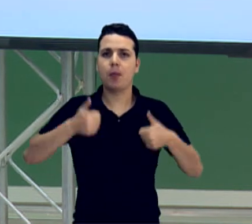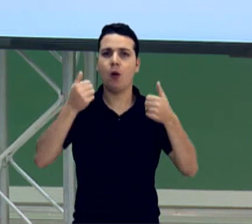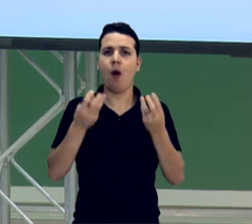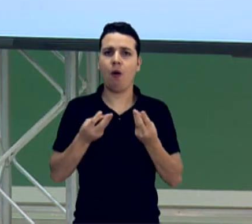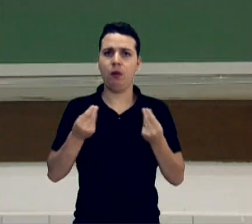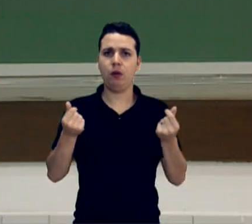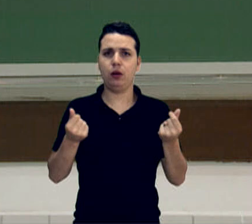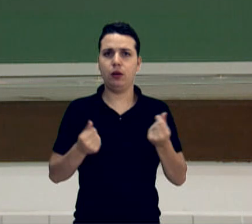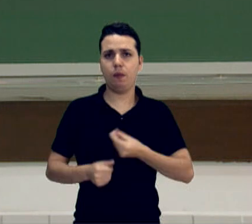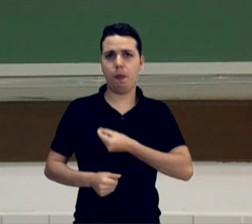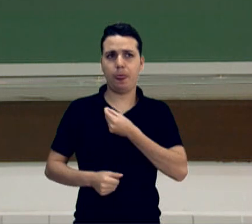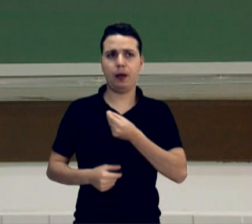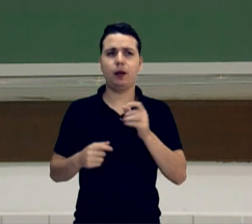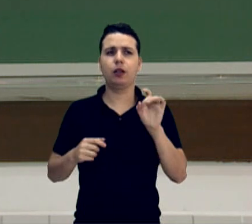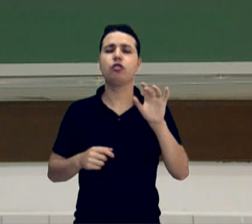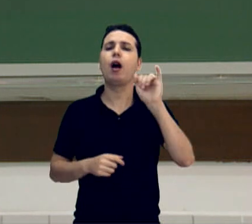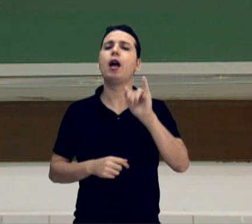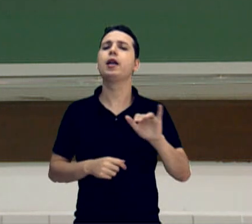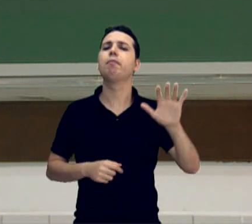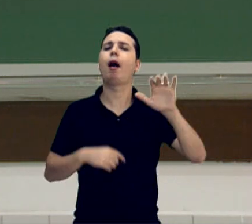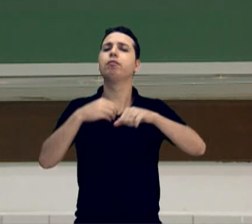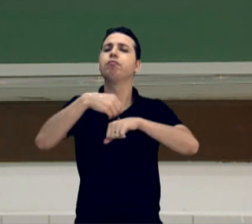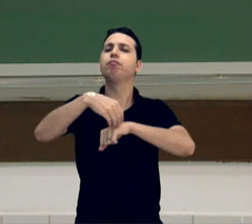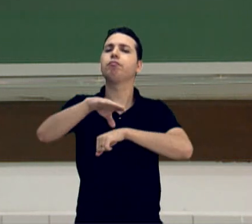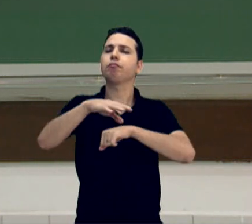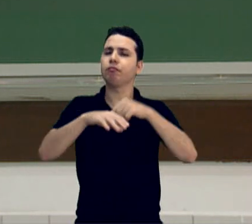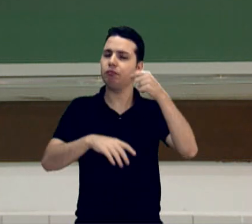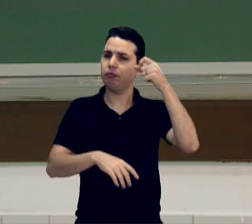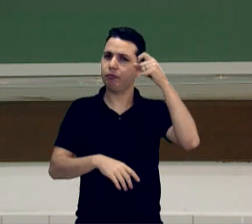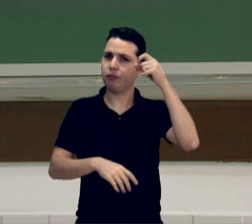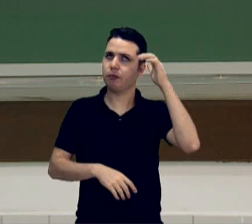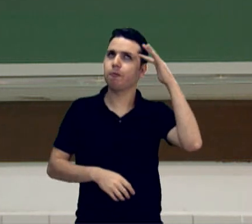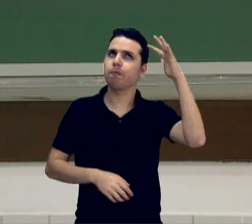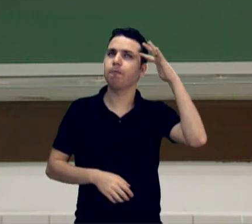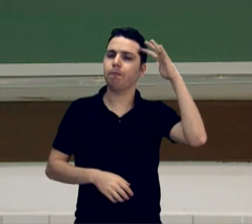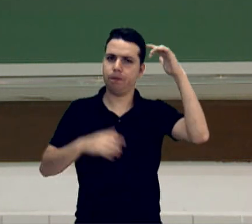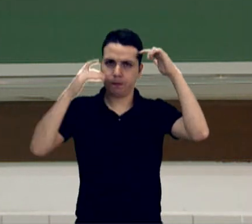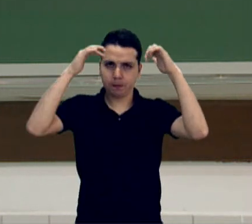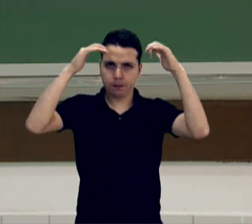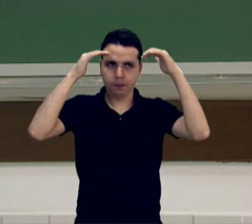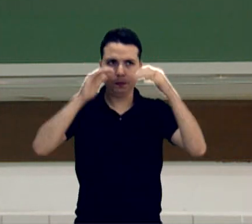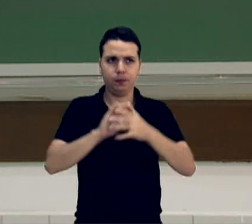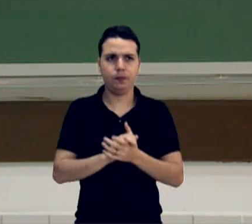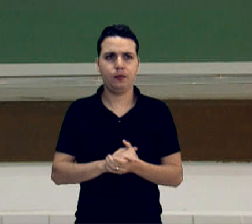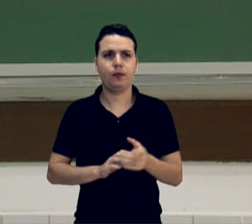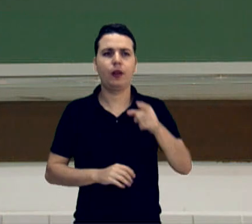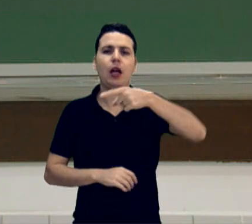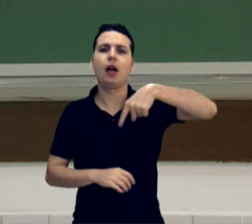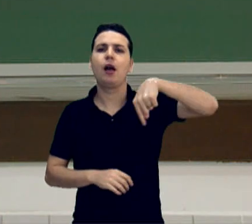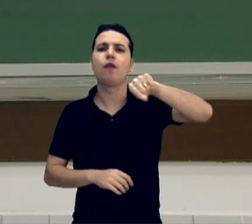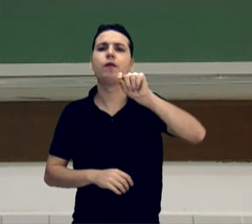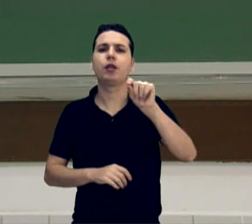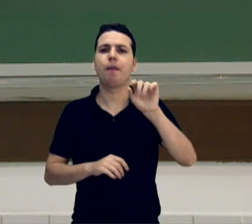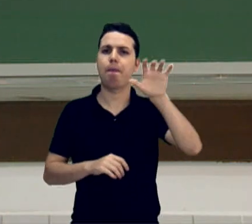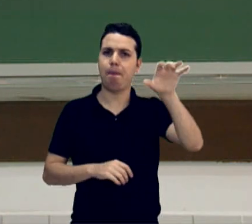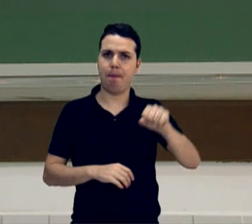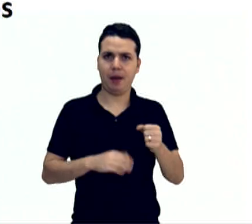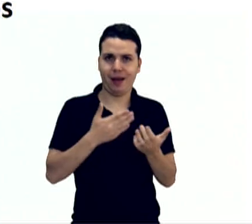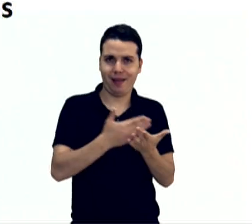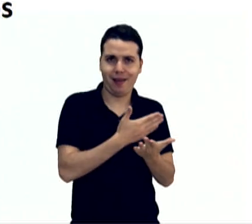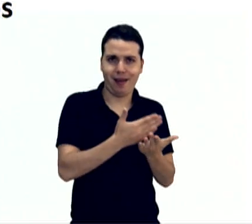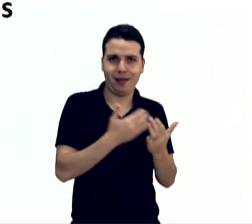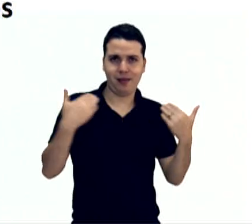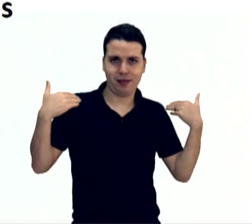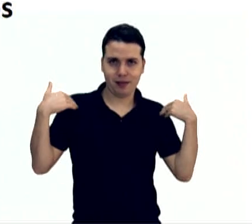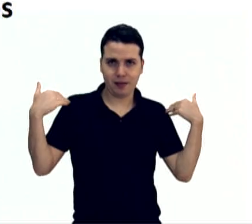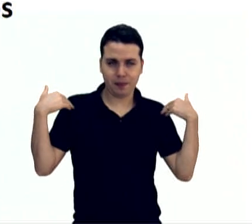Então, aqui é só uma imagem ilustrativa para a gente pensar. Então, o que vocês vão fazer agora? De posse do seu caderno de educação física,